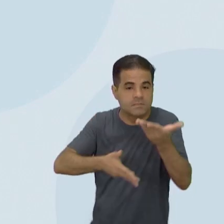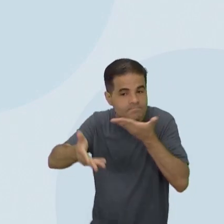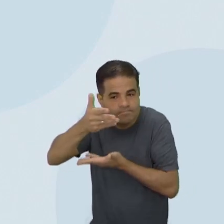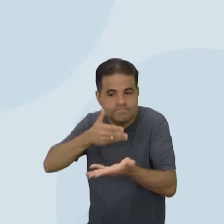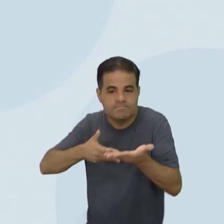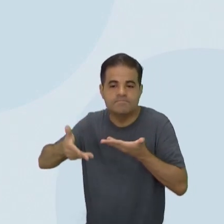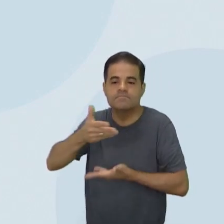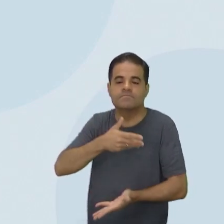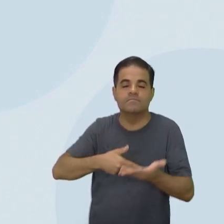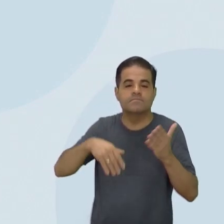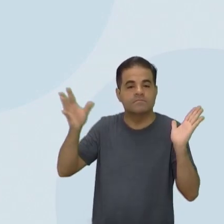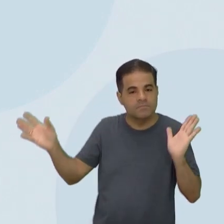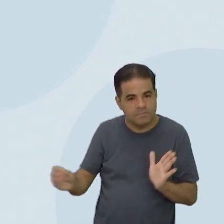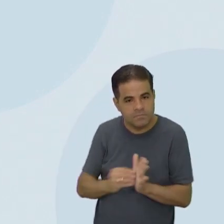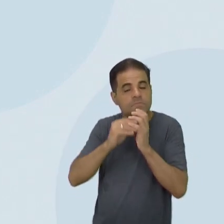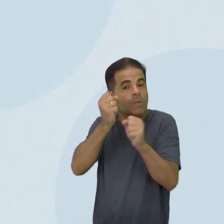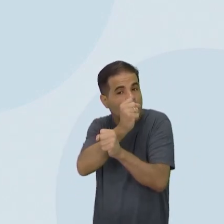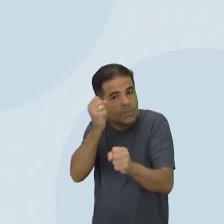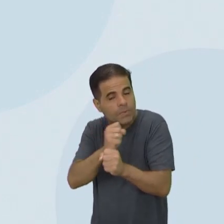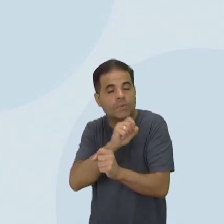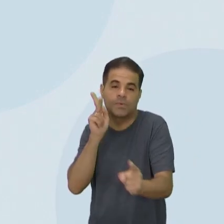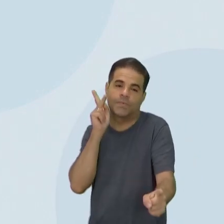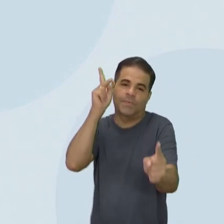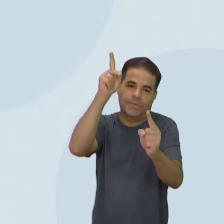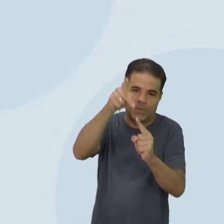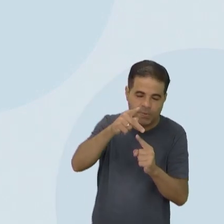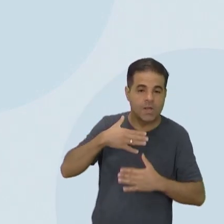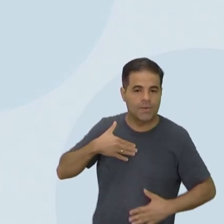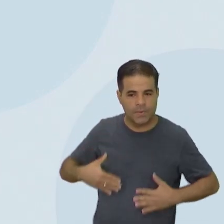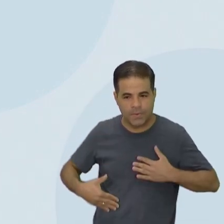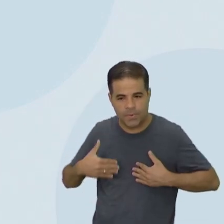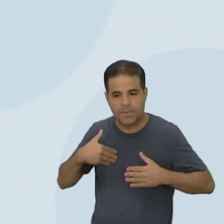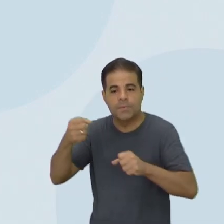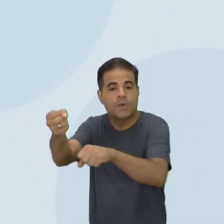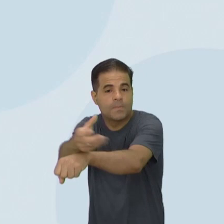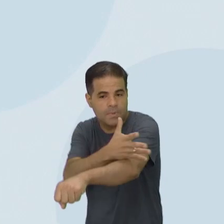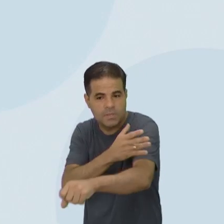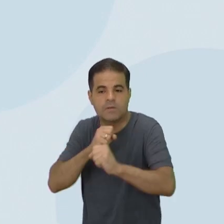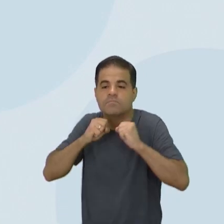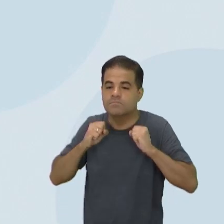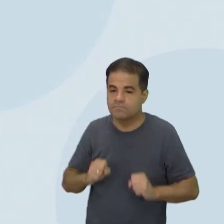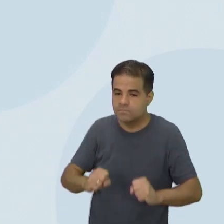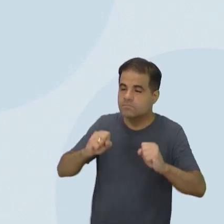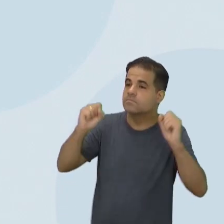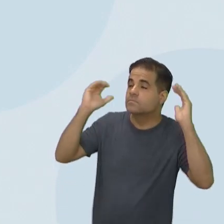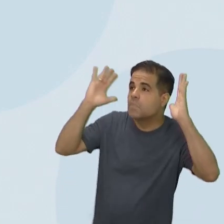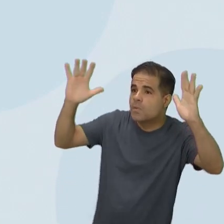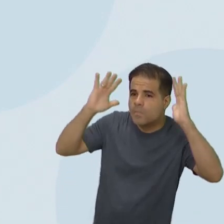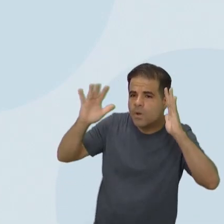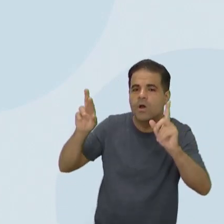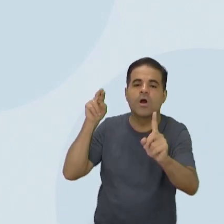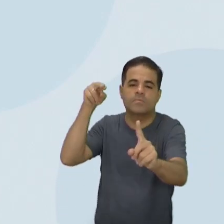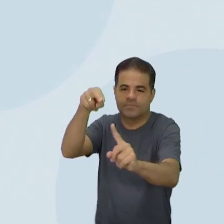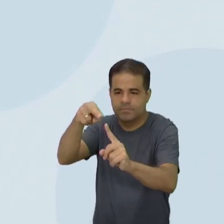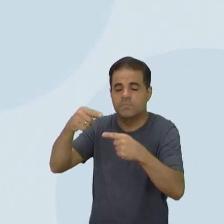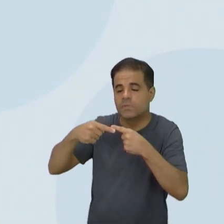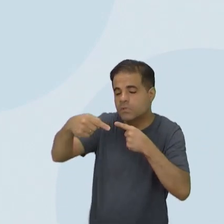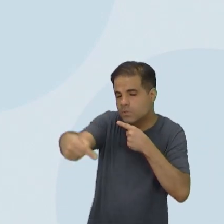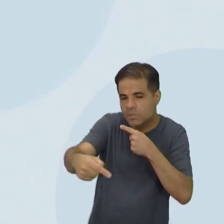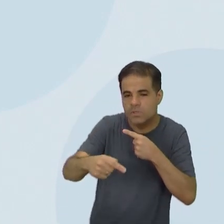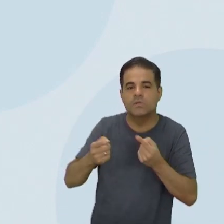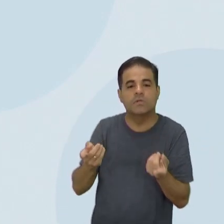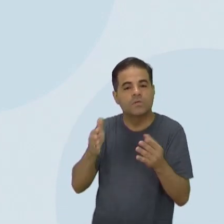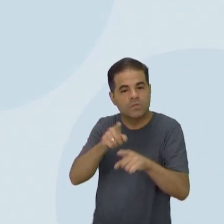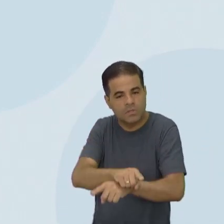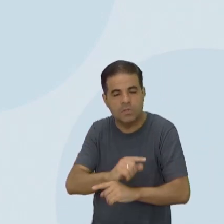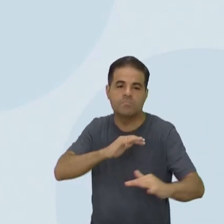relação com o componente construção de personagens, corpo e emoção pode ser referenciada a partir da